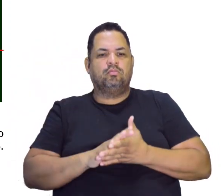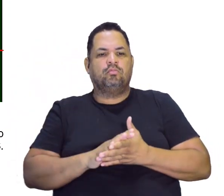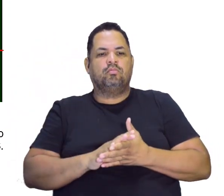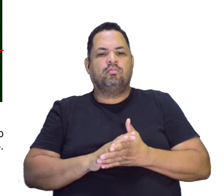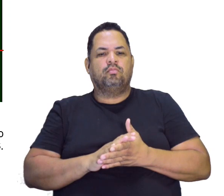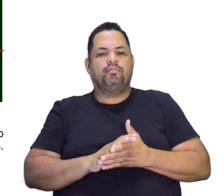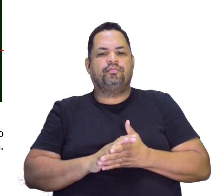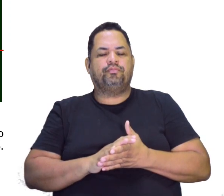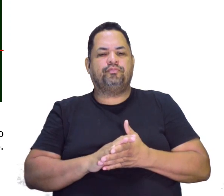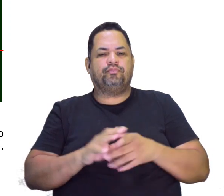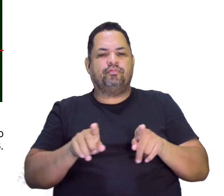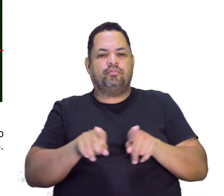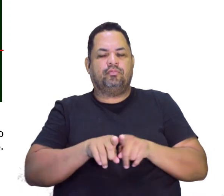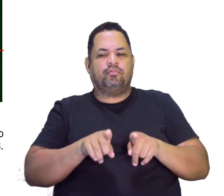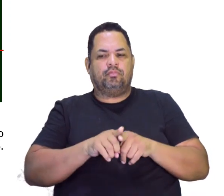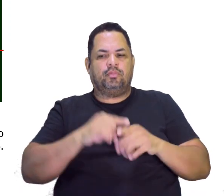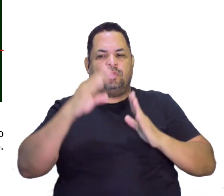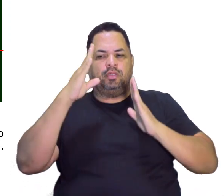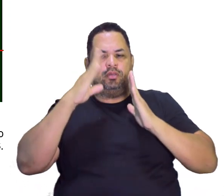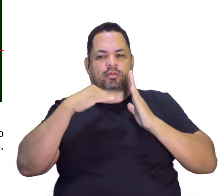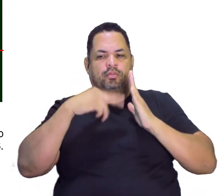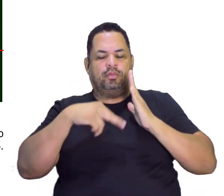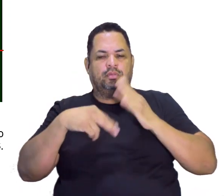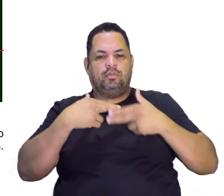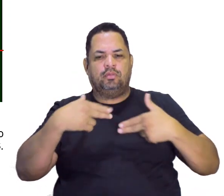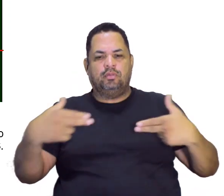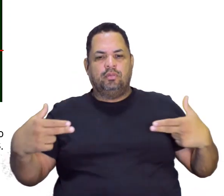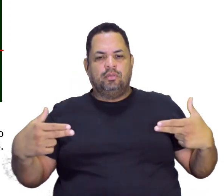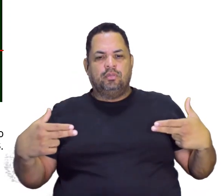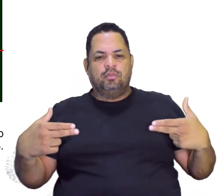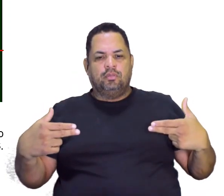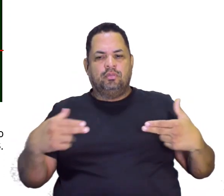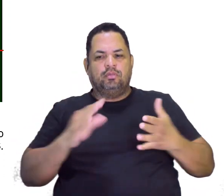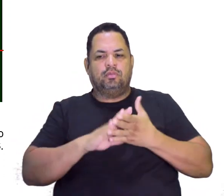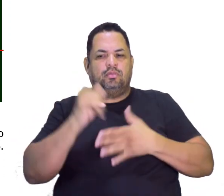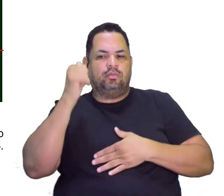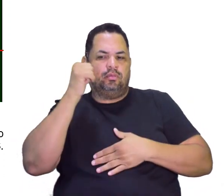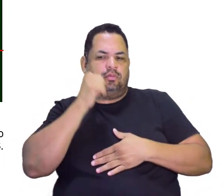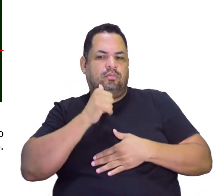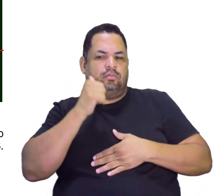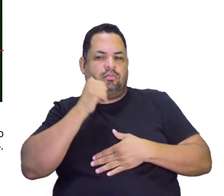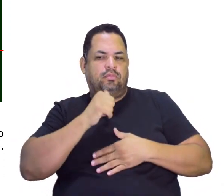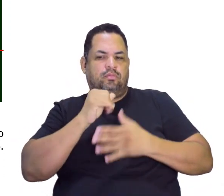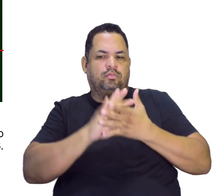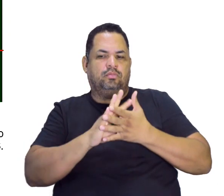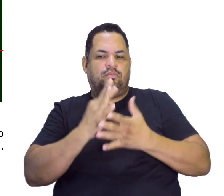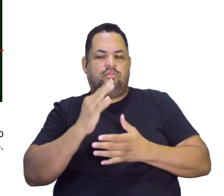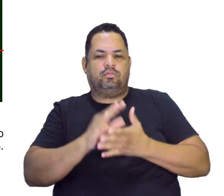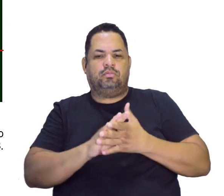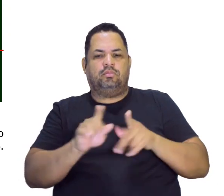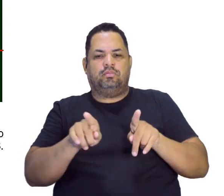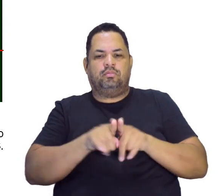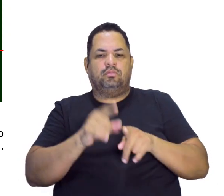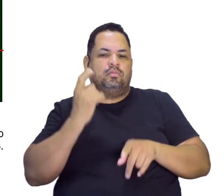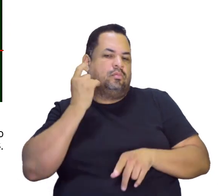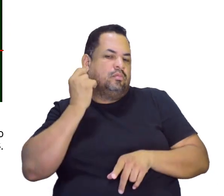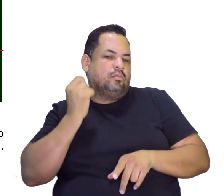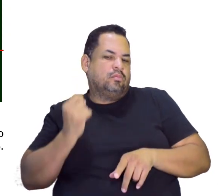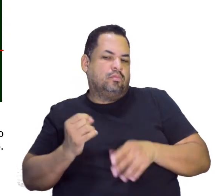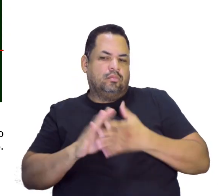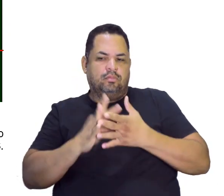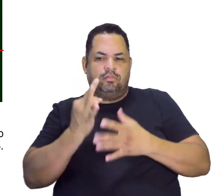Cinco que além dos pintores além das pintoras Anita e e Tacila contava